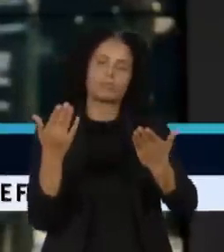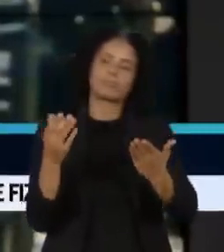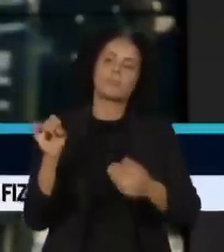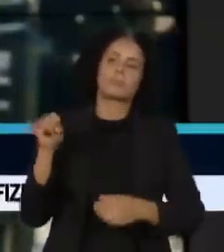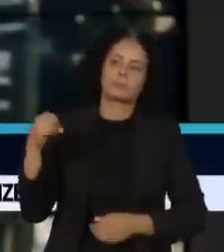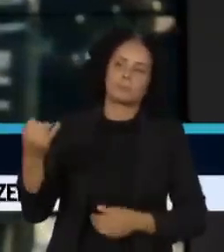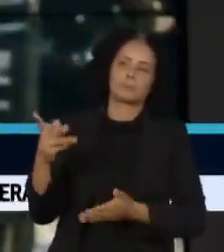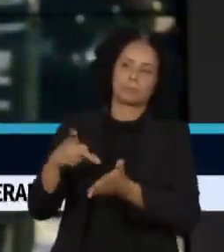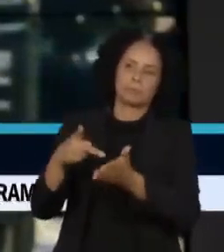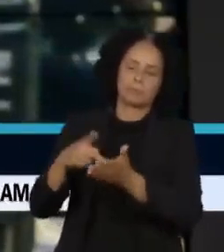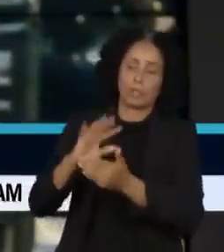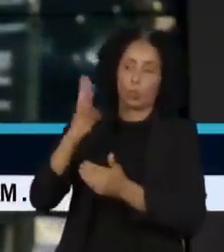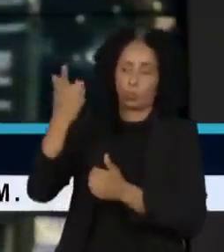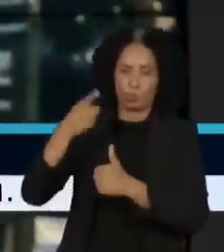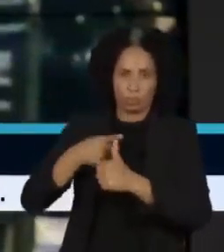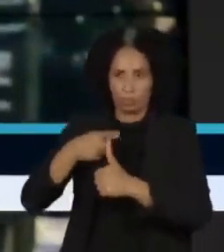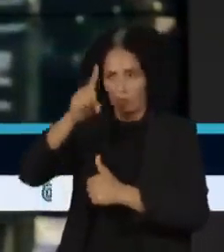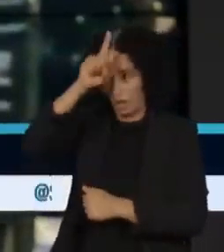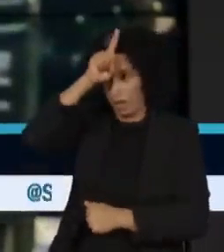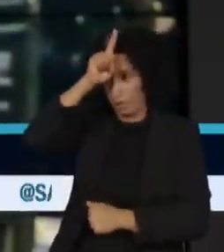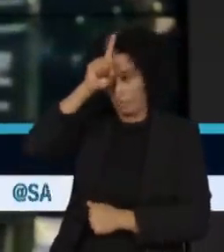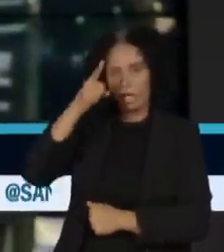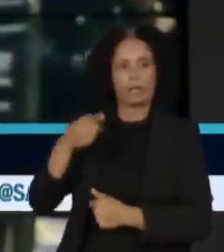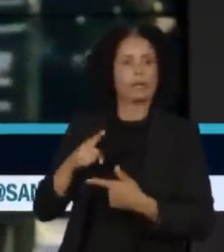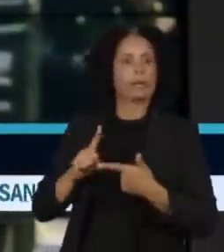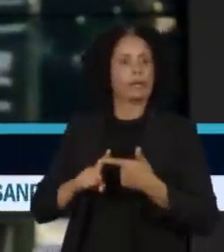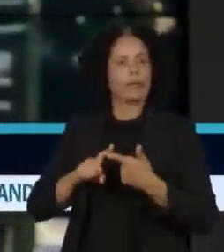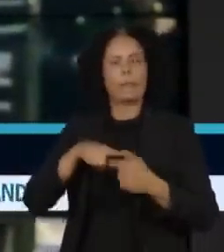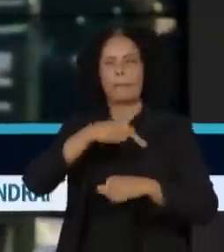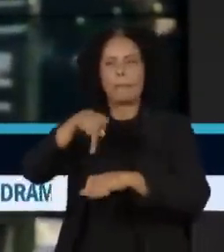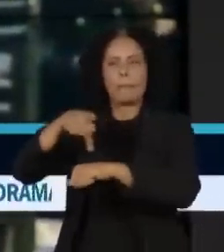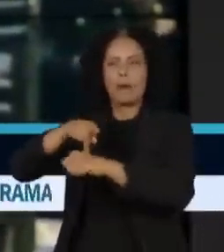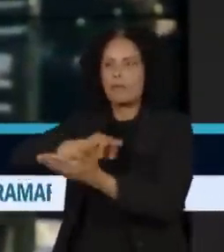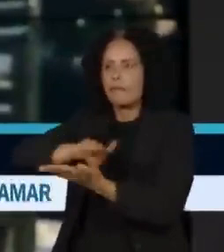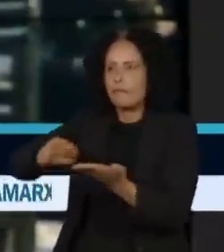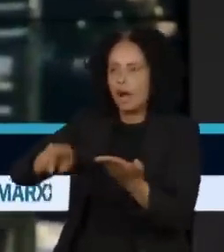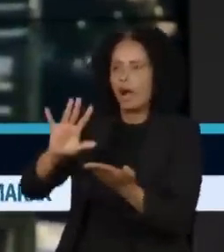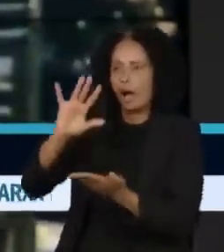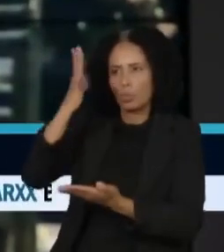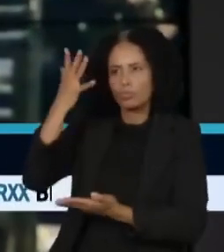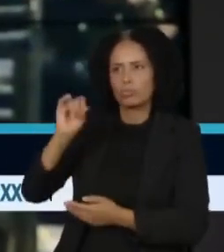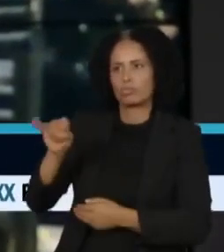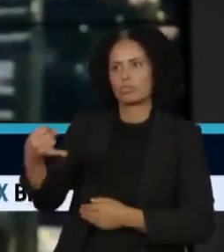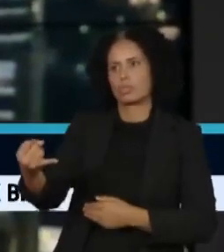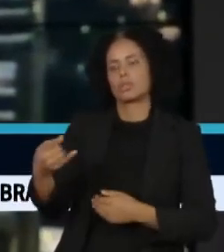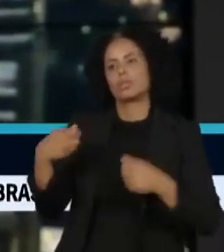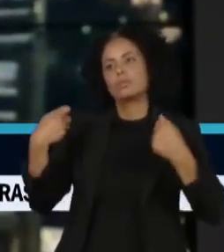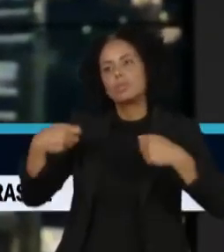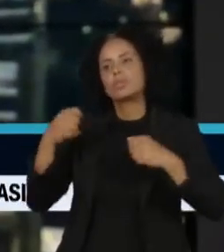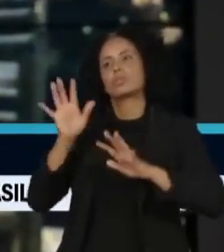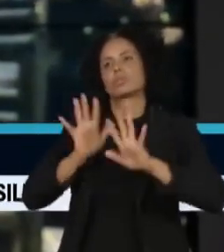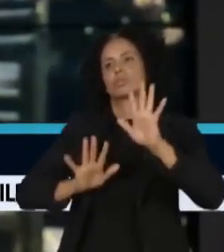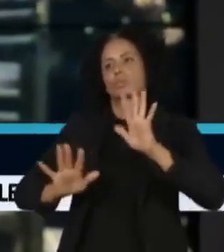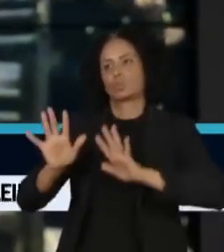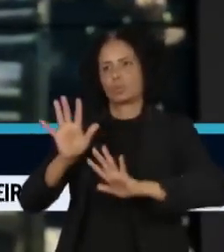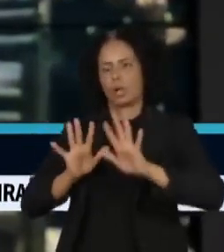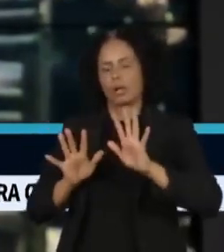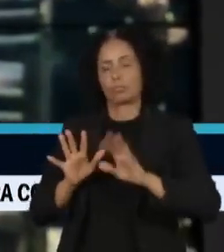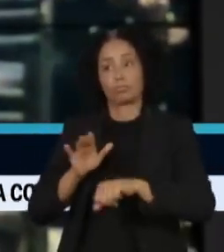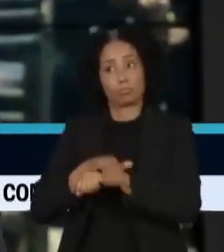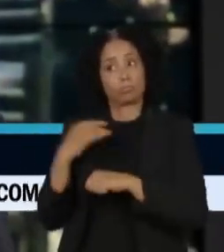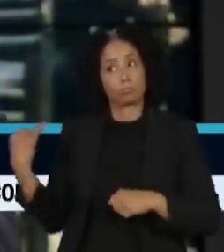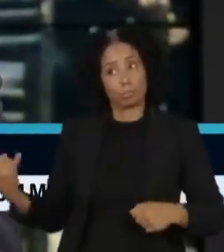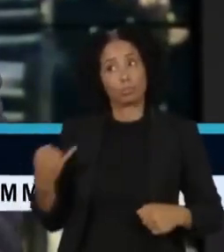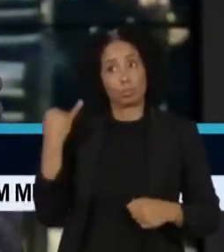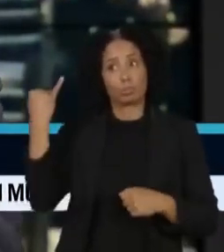na Alemanha tentativa aconteceu em vários países né Hungria então nós temos que tomar cuidado isso é importante